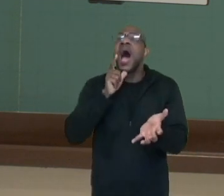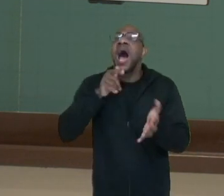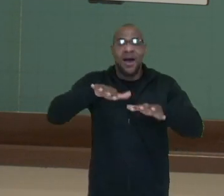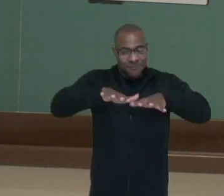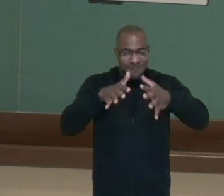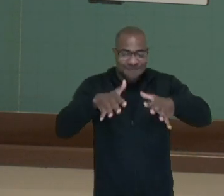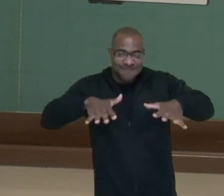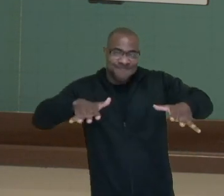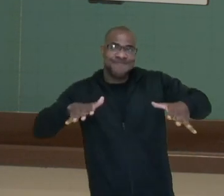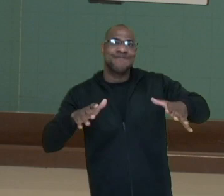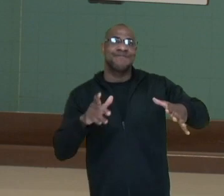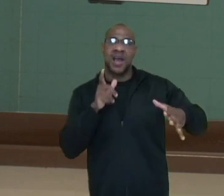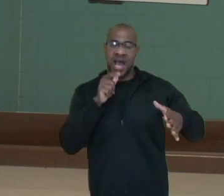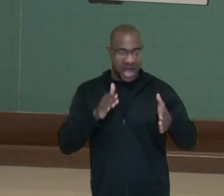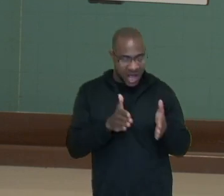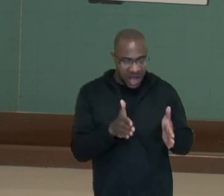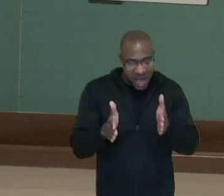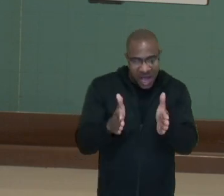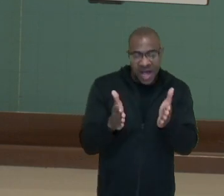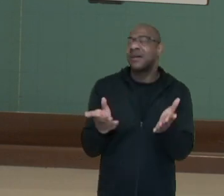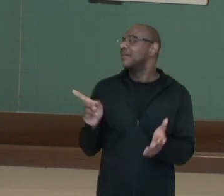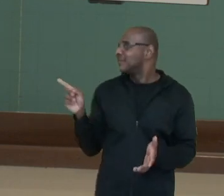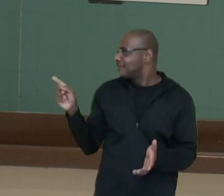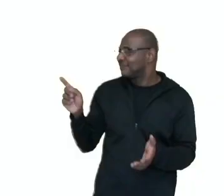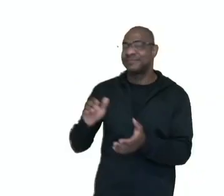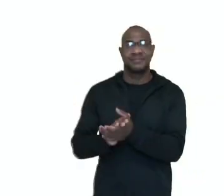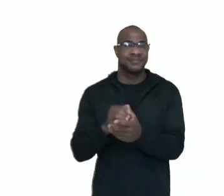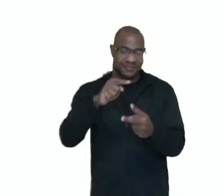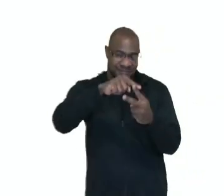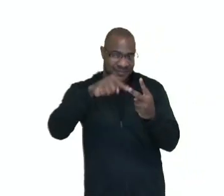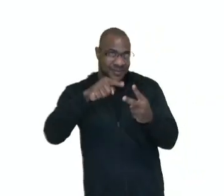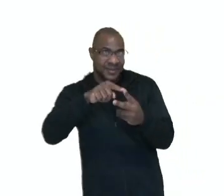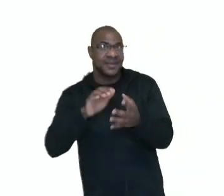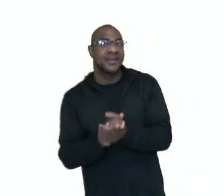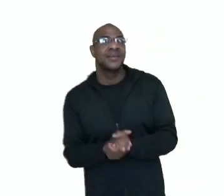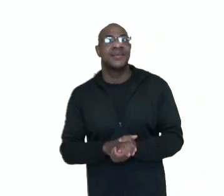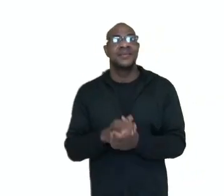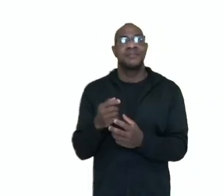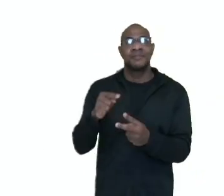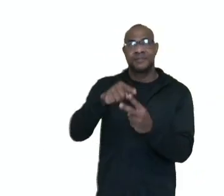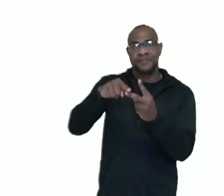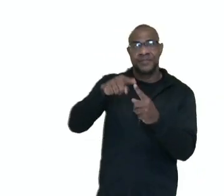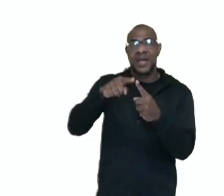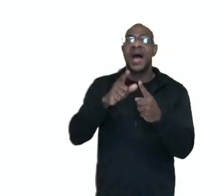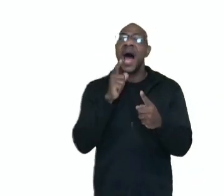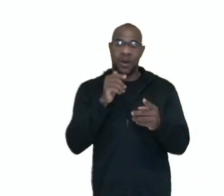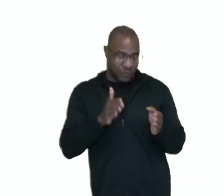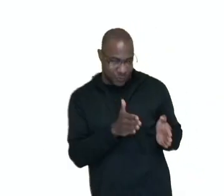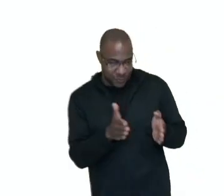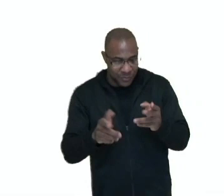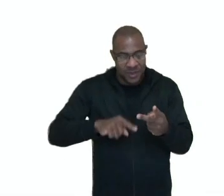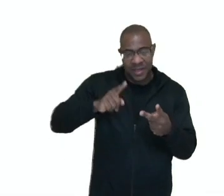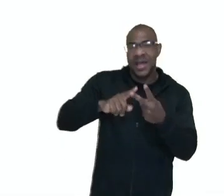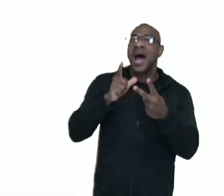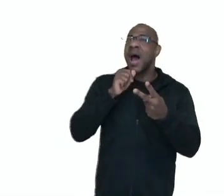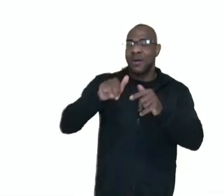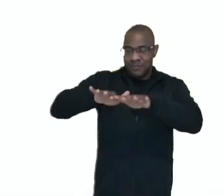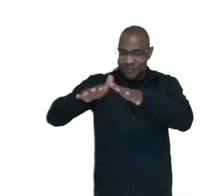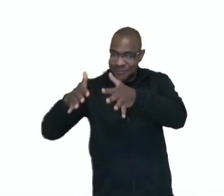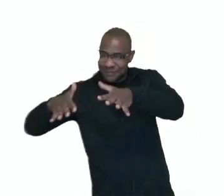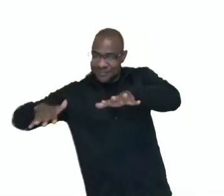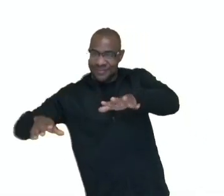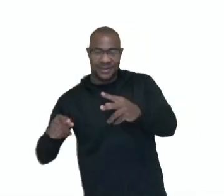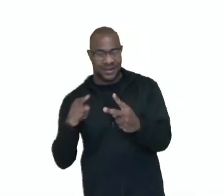aquáticos, que abrange tanto água doce como água salgada, ok? Água doce e água